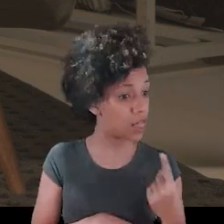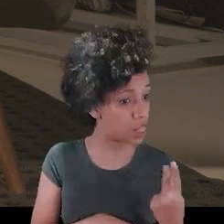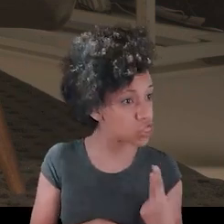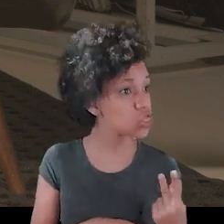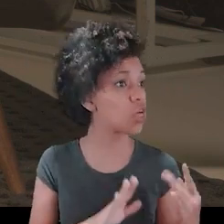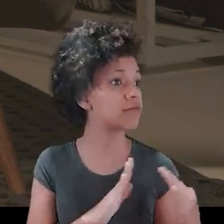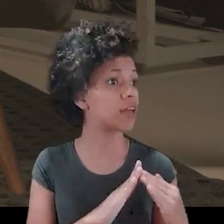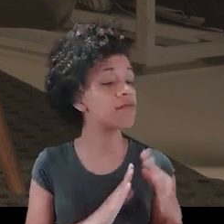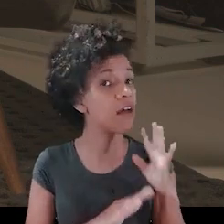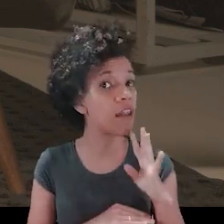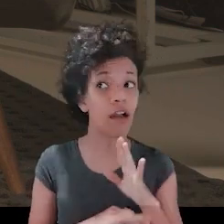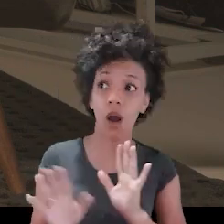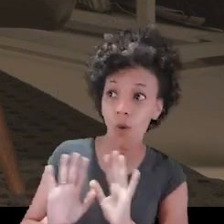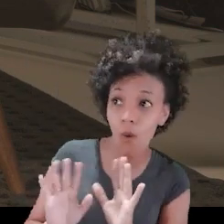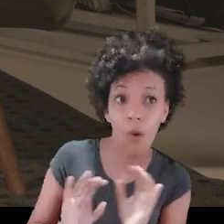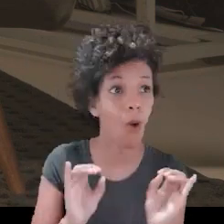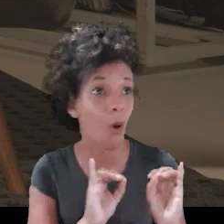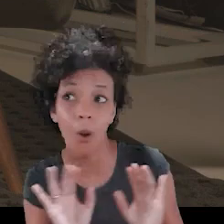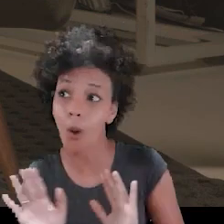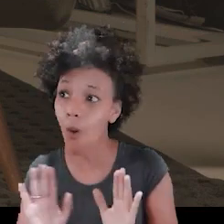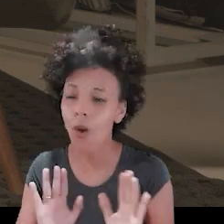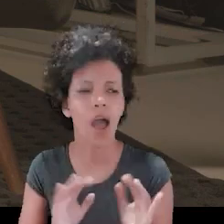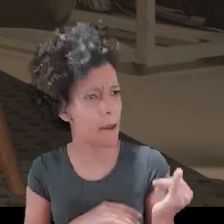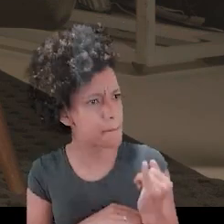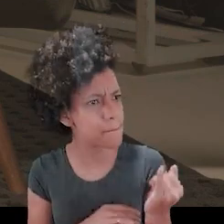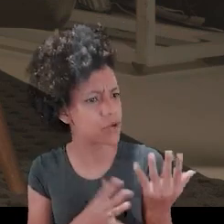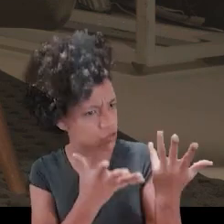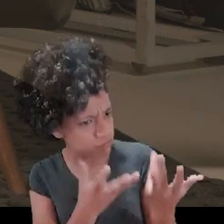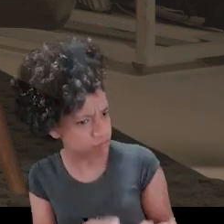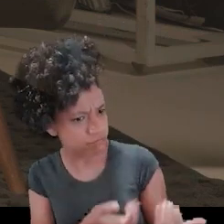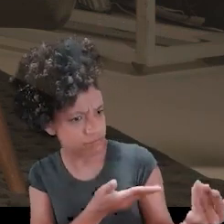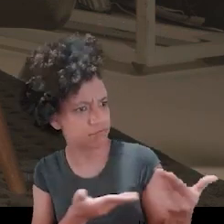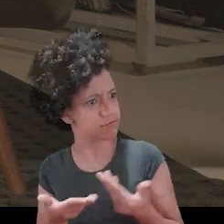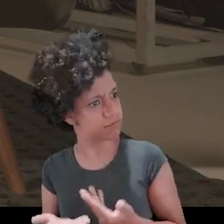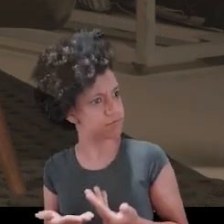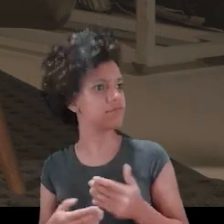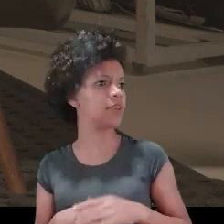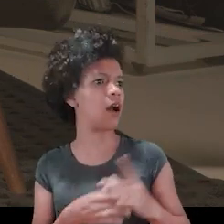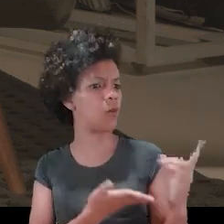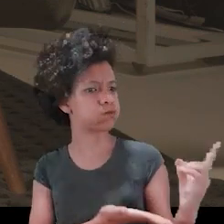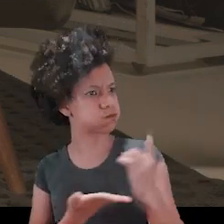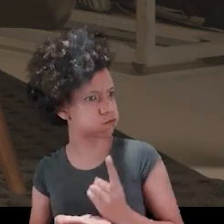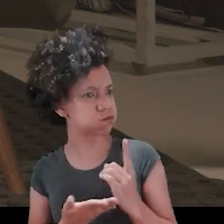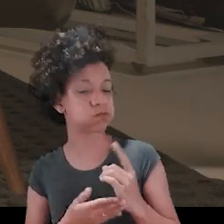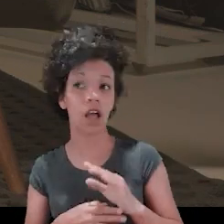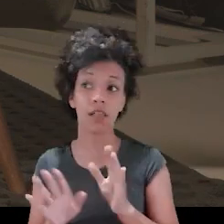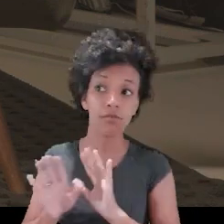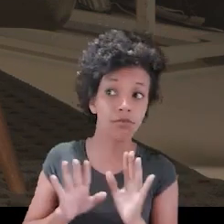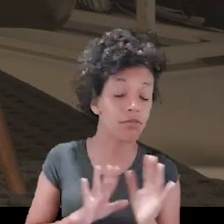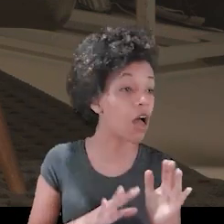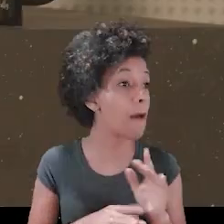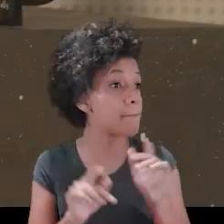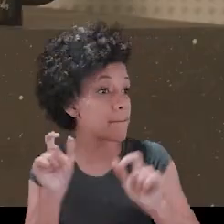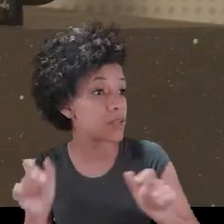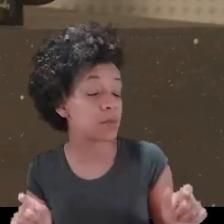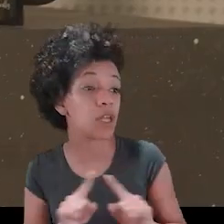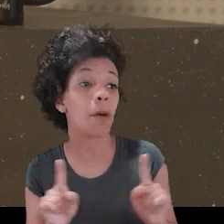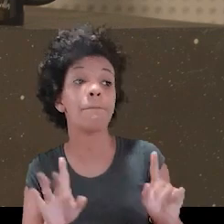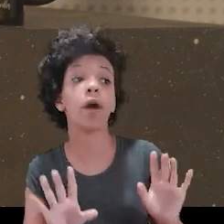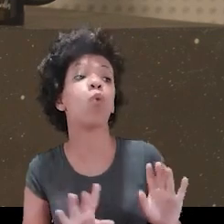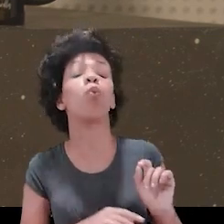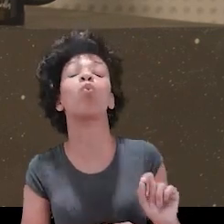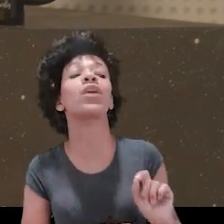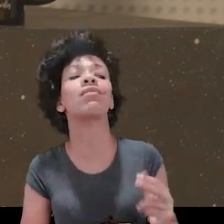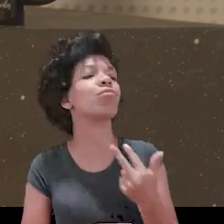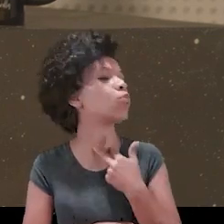chega lá em casa tá legal a gente da Oi eu sou a gente chega na casa de alguém é importante que a gente a colha essas pessoas que a gente deu oi para essas pessoas só